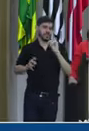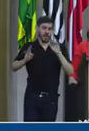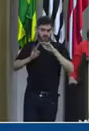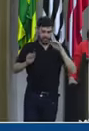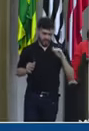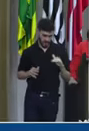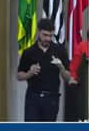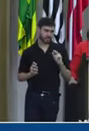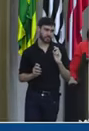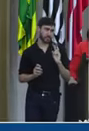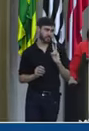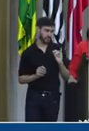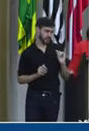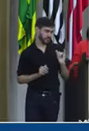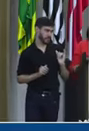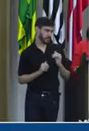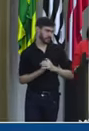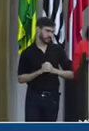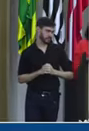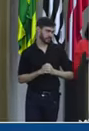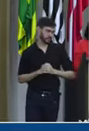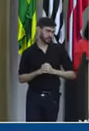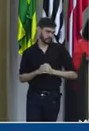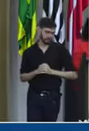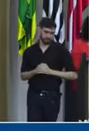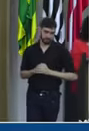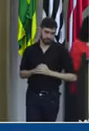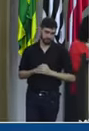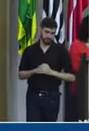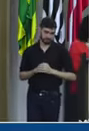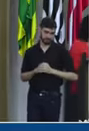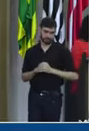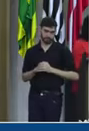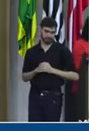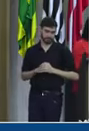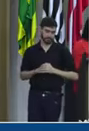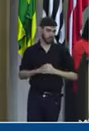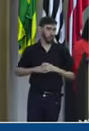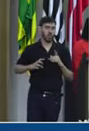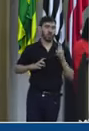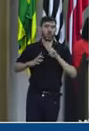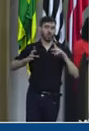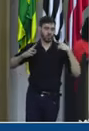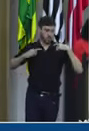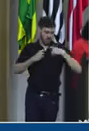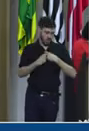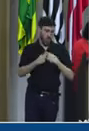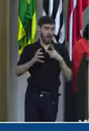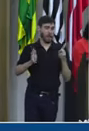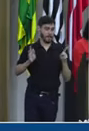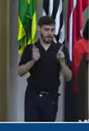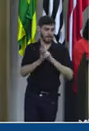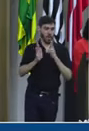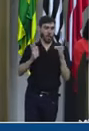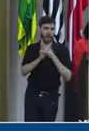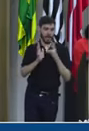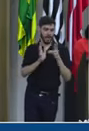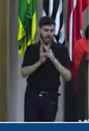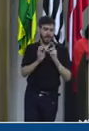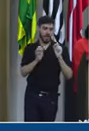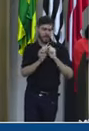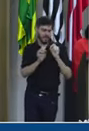Não é isso, secretária executiva? Tá? Estou com um colar indígena, um colar feito